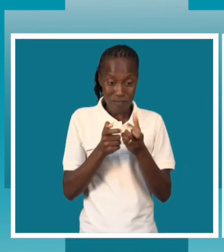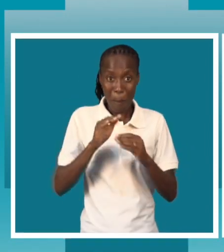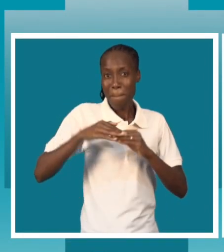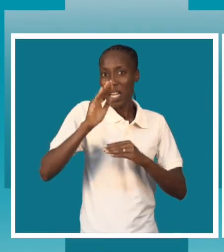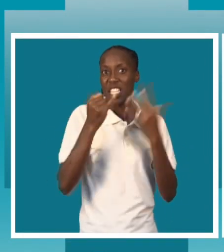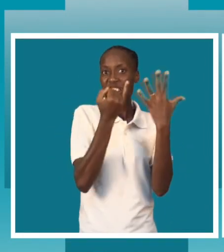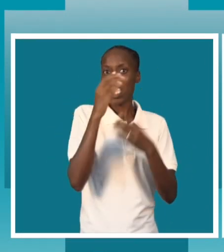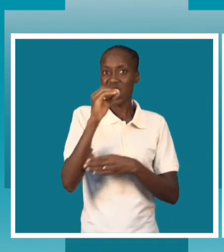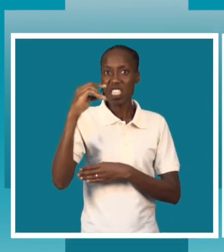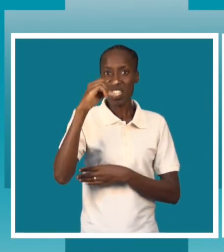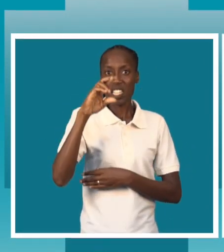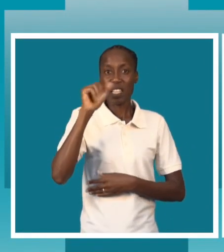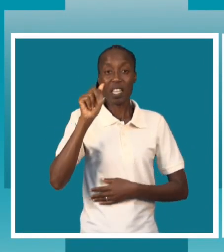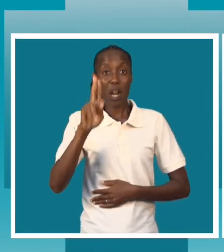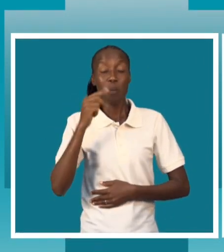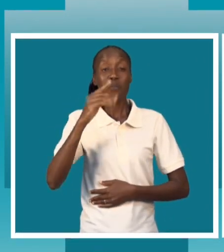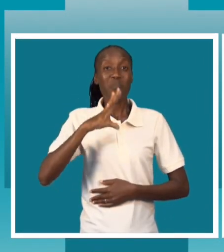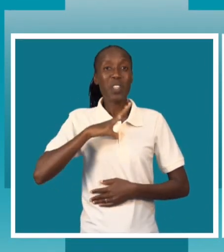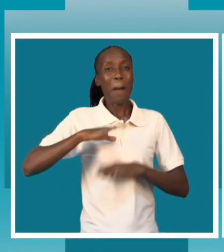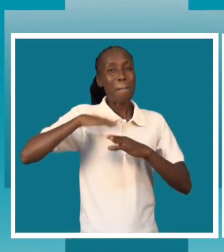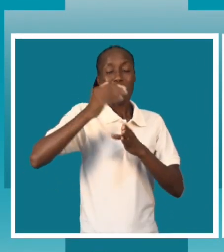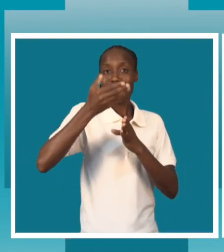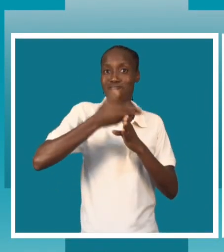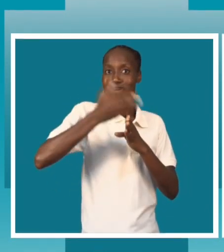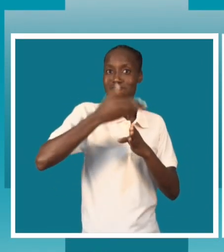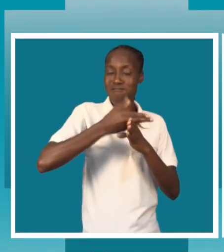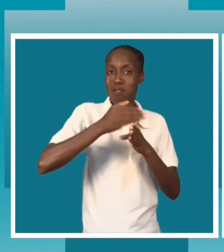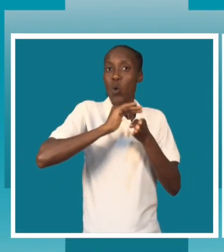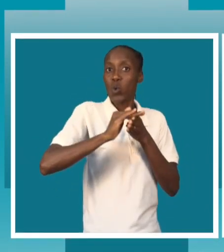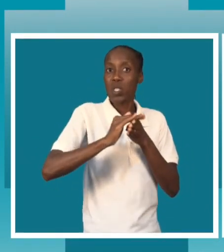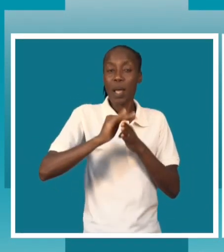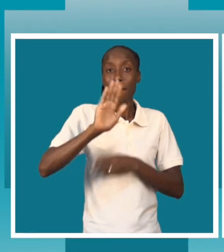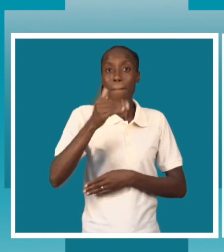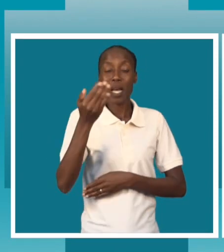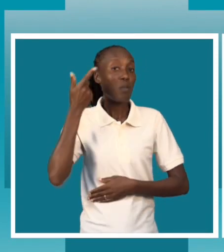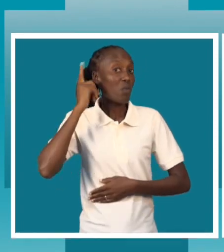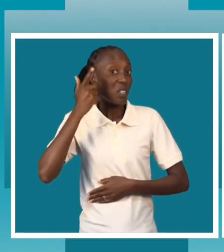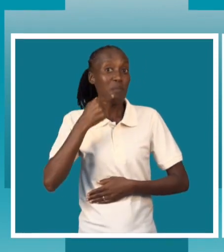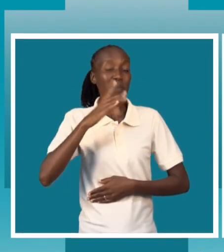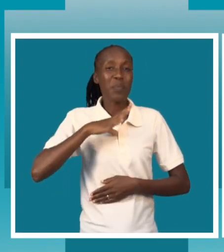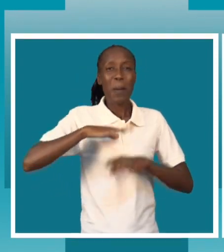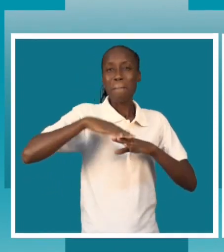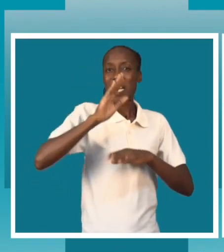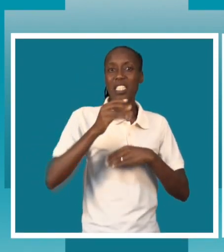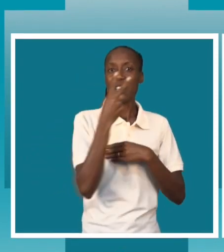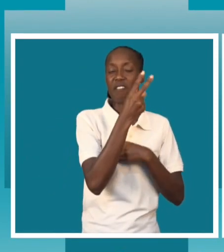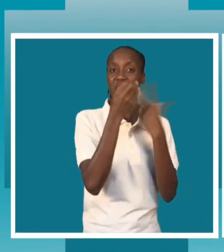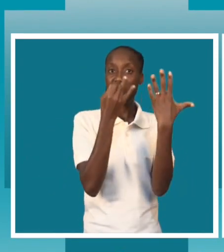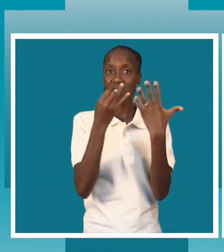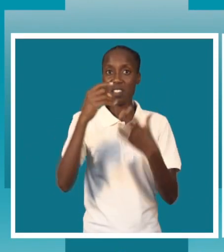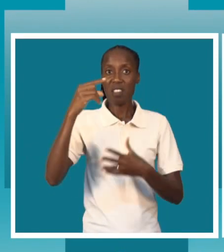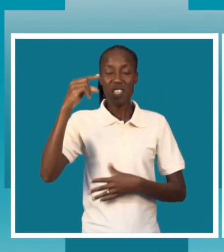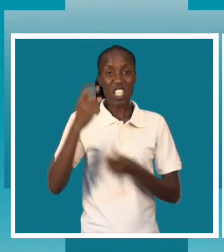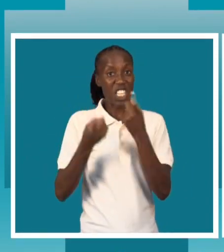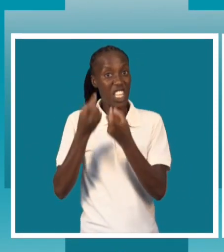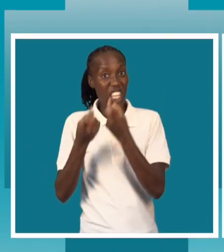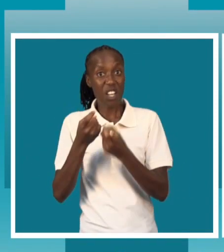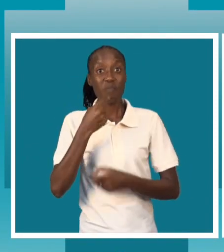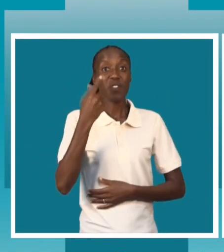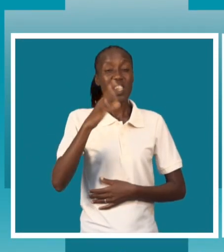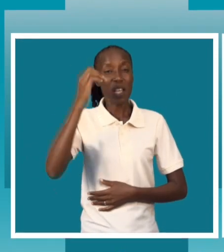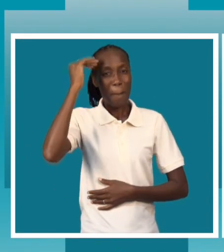graus, posição em que habitualmente usamos o celular, a força pode chegar a 27 kg. Consegue